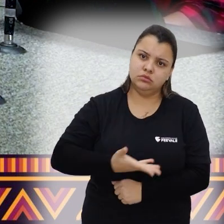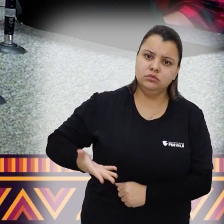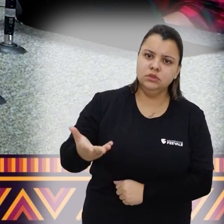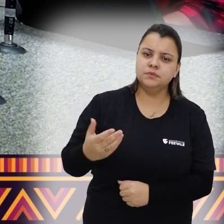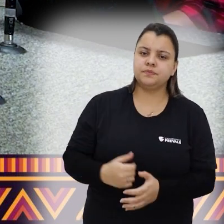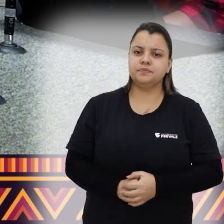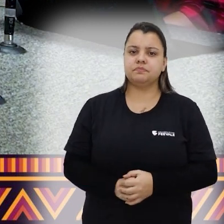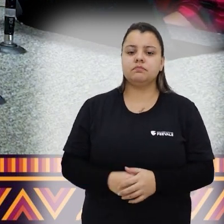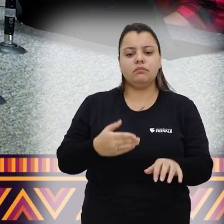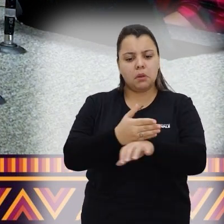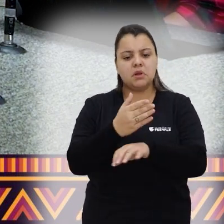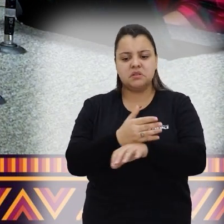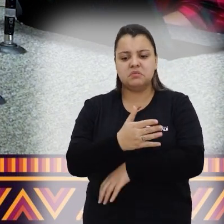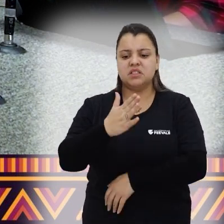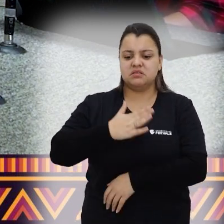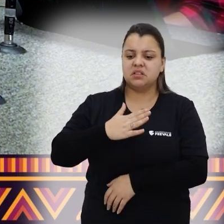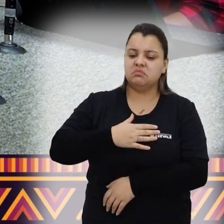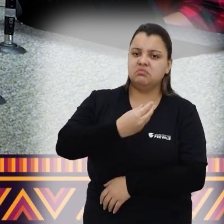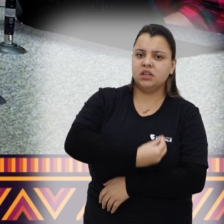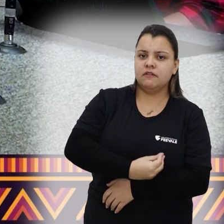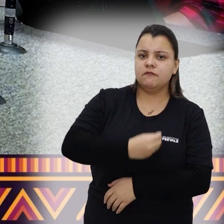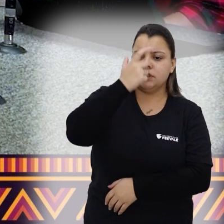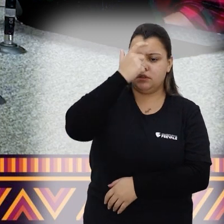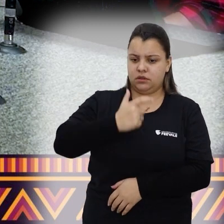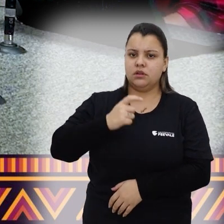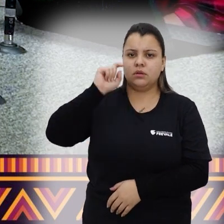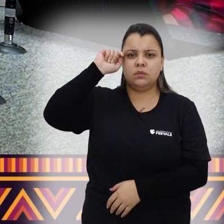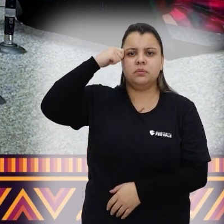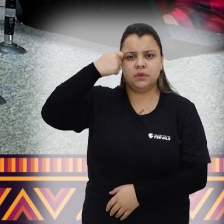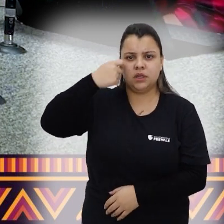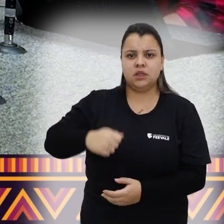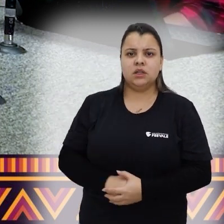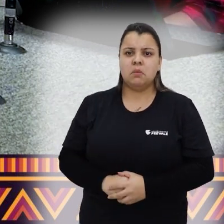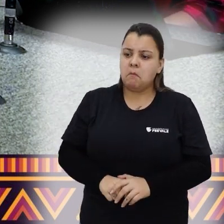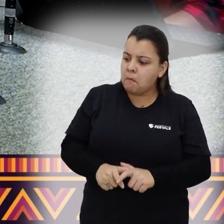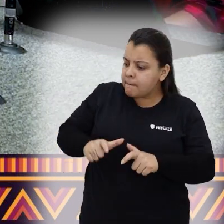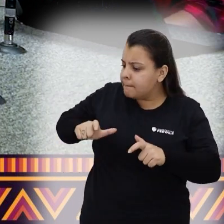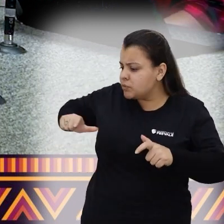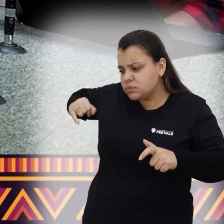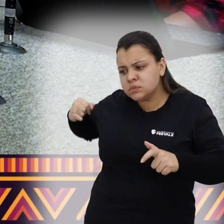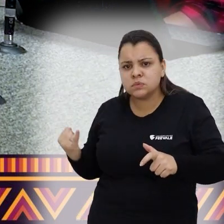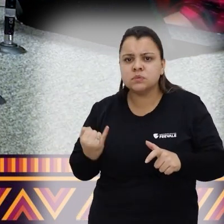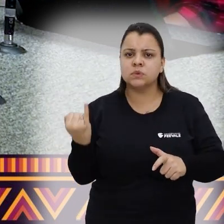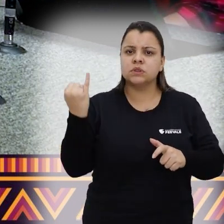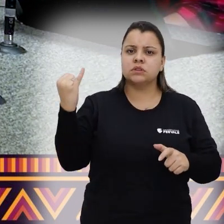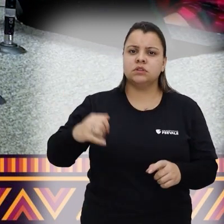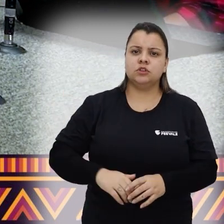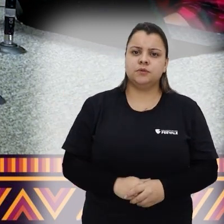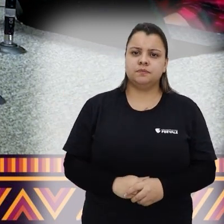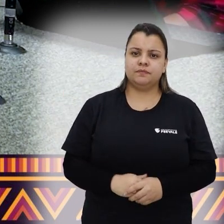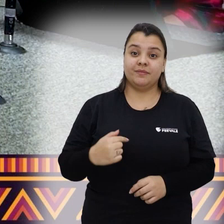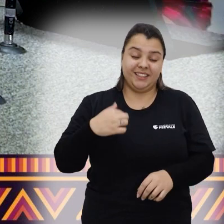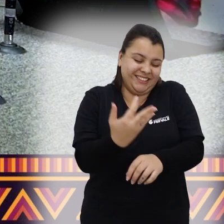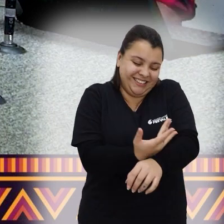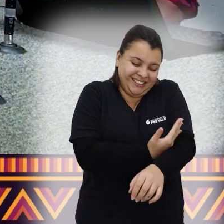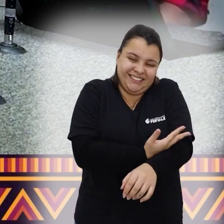uma participação na minha vida, assim, como pessoa preta, extremamente importante, assim. Nossa, olha só, já fiquei